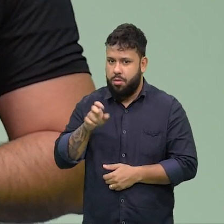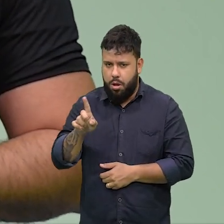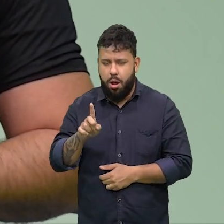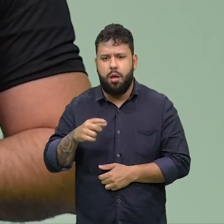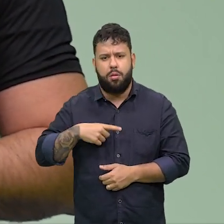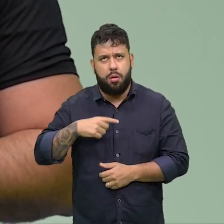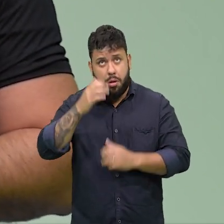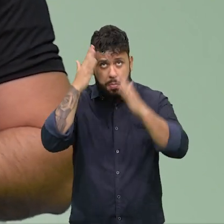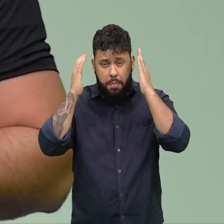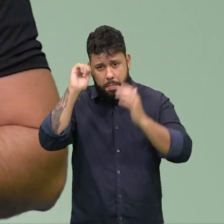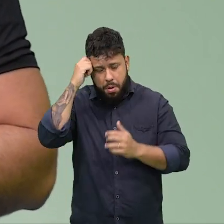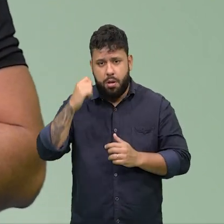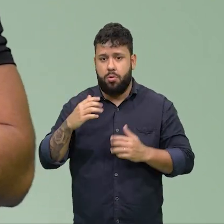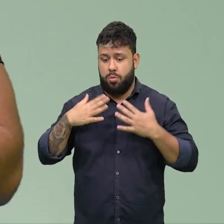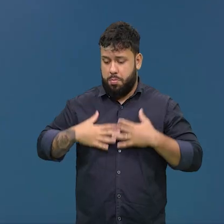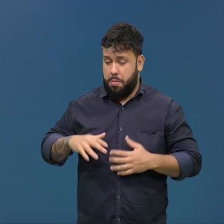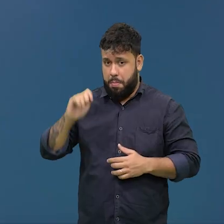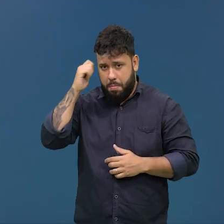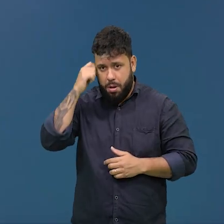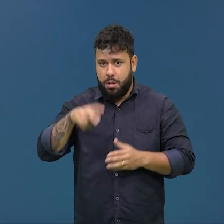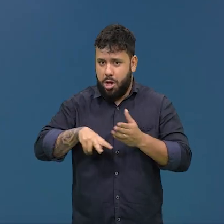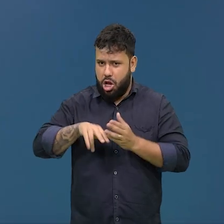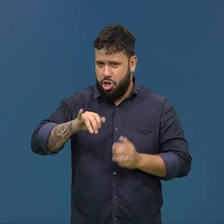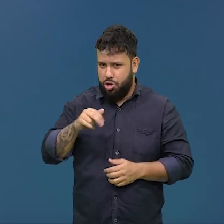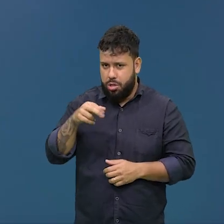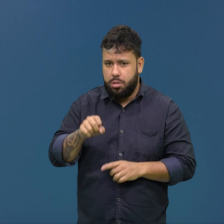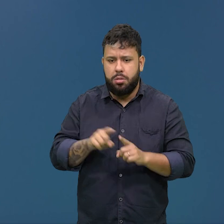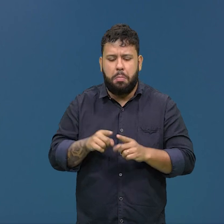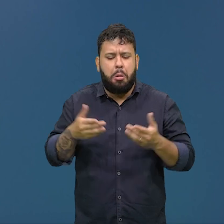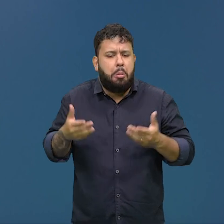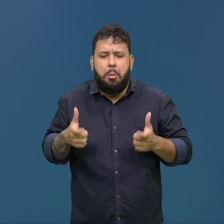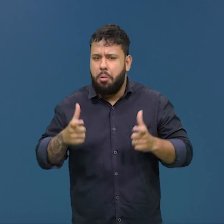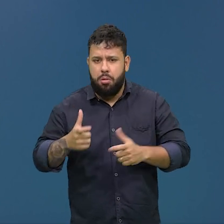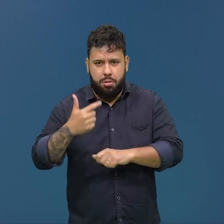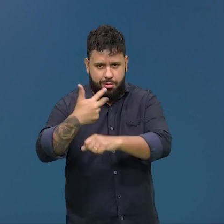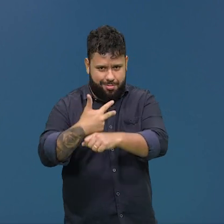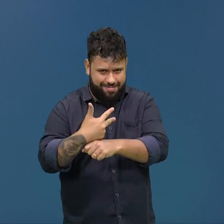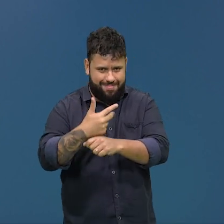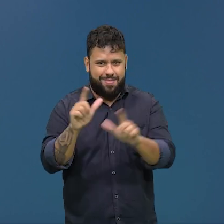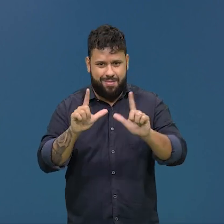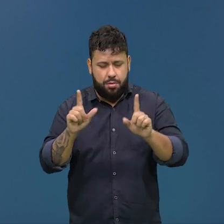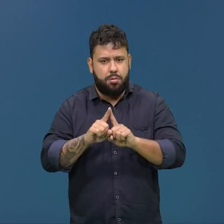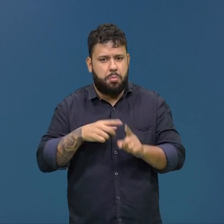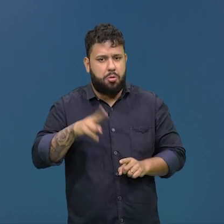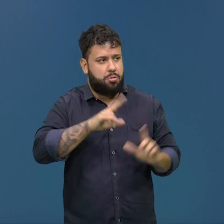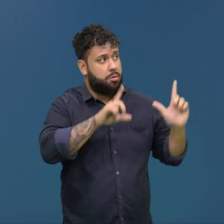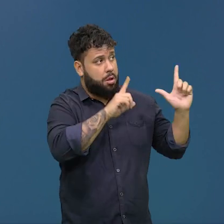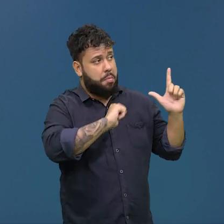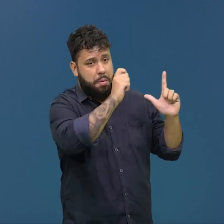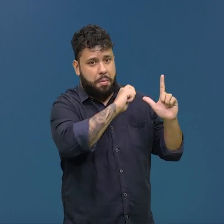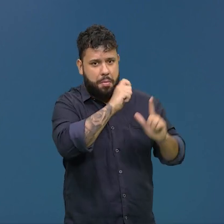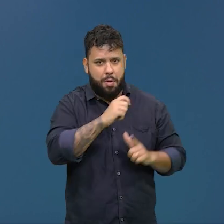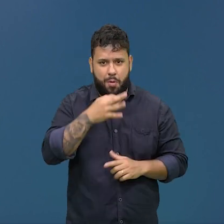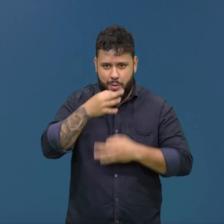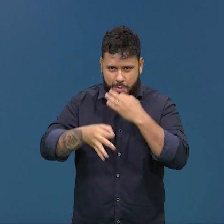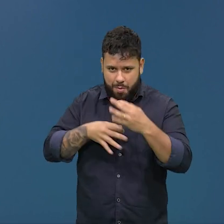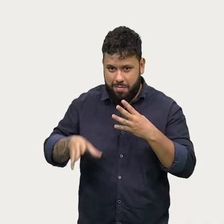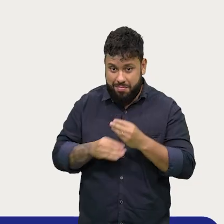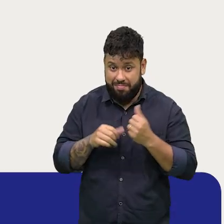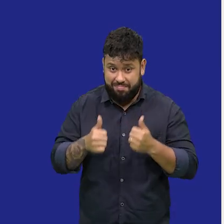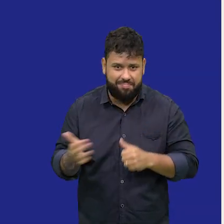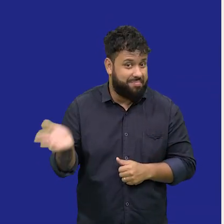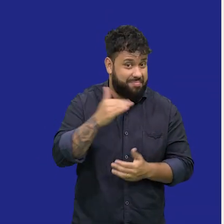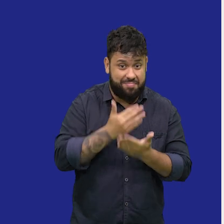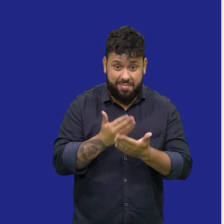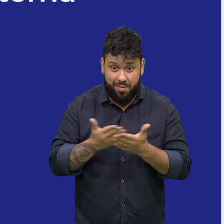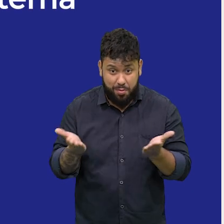cabelos pretos, estou usando blusa preta, calça jeans, estamos em um estúdio de televisão e eu usarei tela interativa para anotações. E